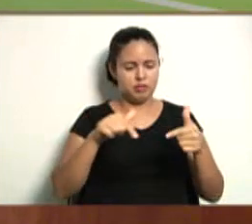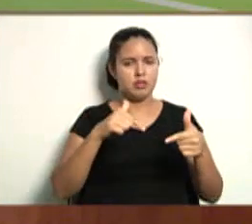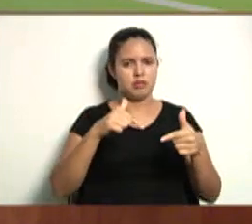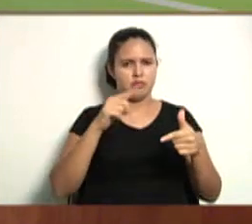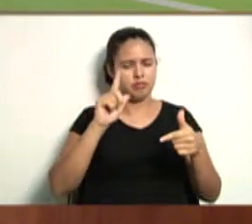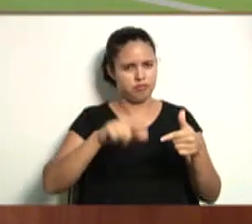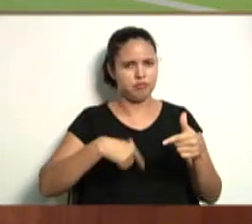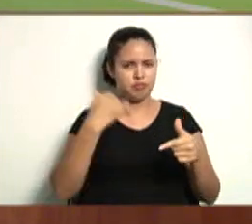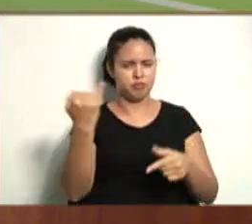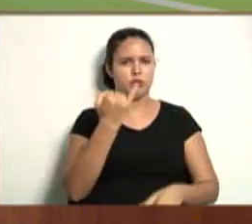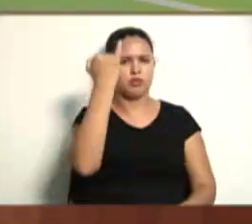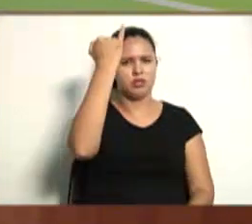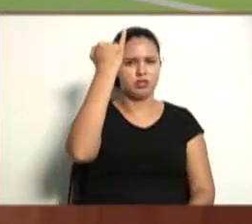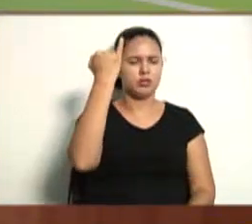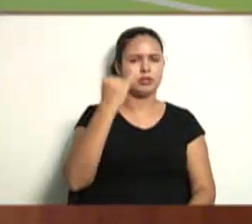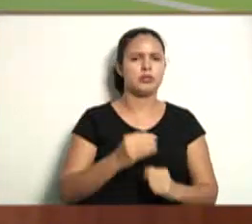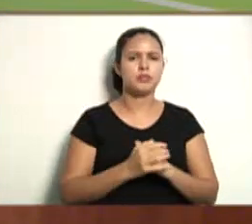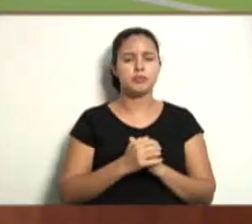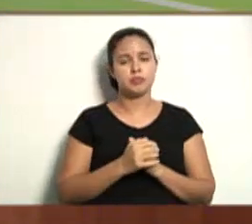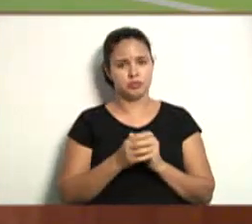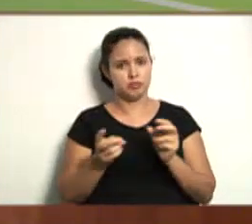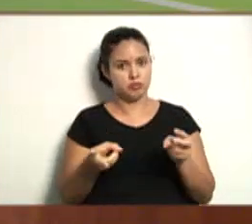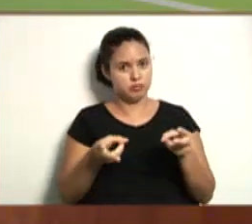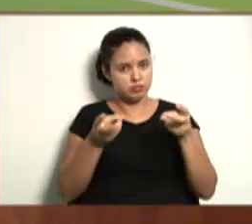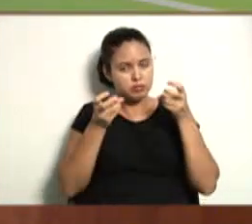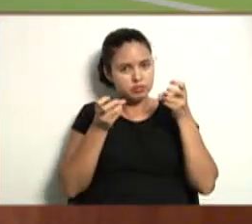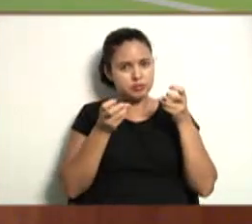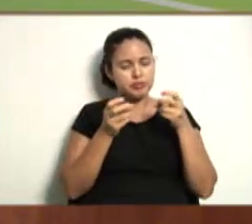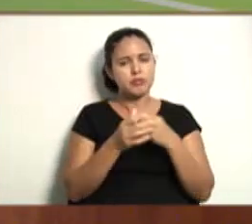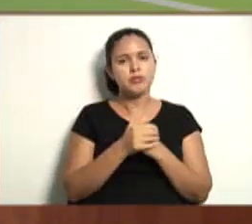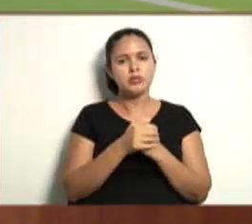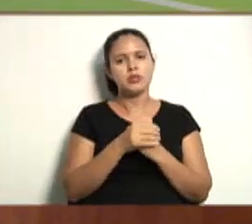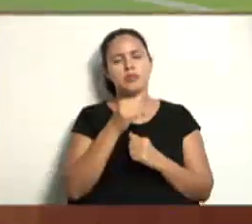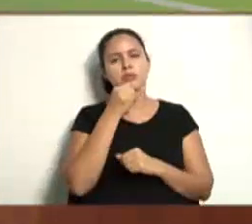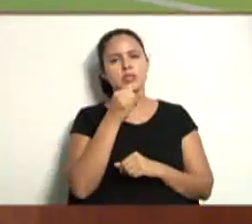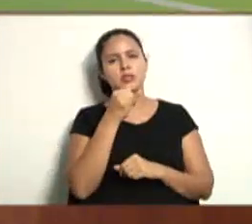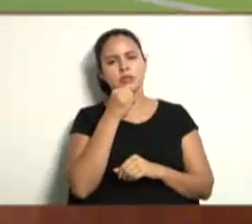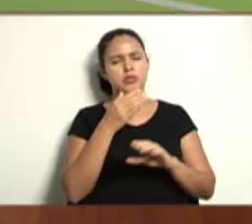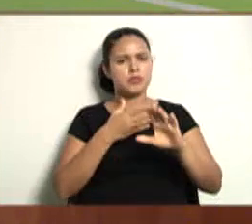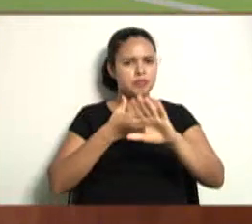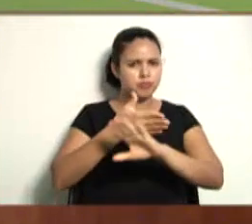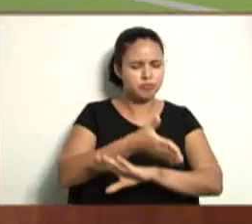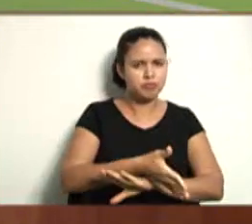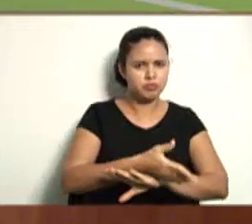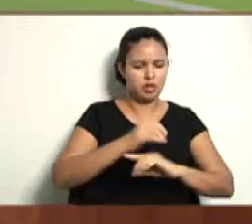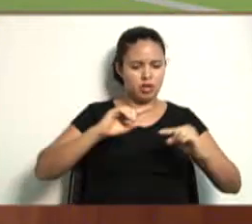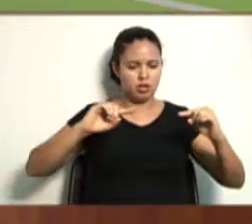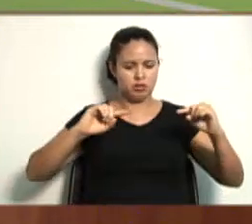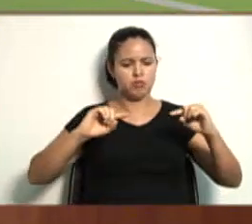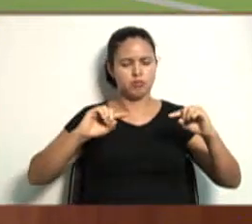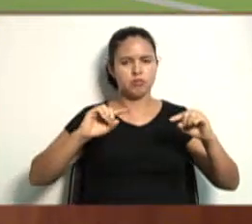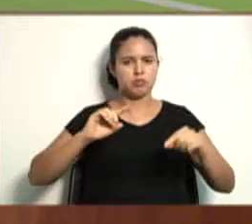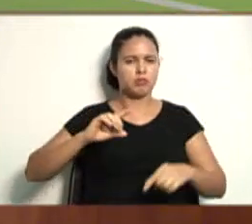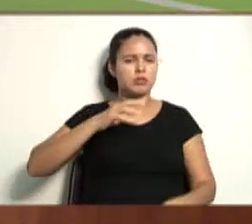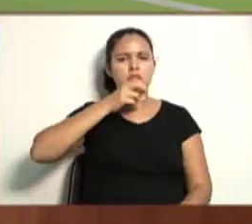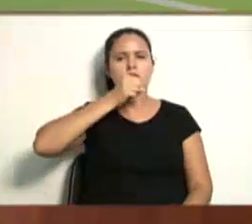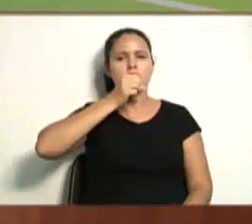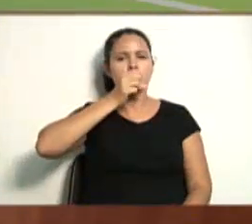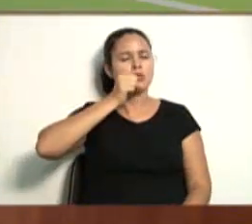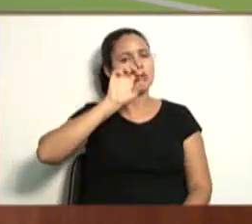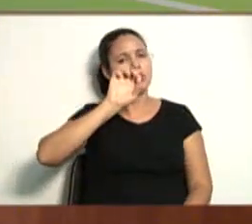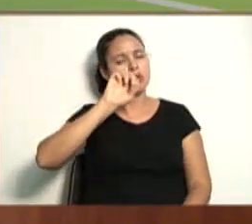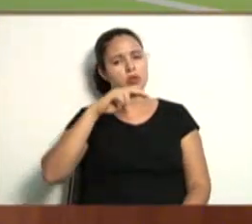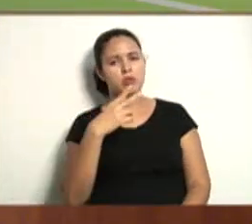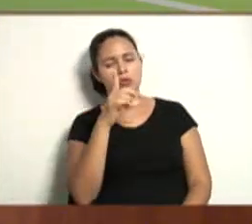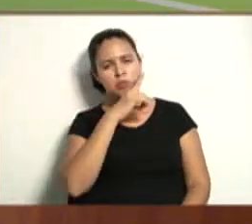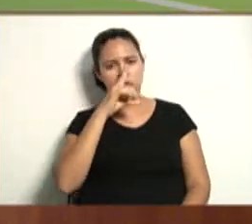Preste atenção no que estou falando, porque se você vai a um churrasco no fim de semana, imagina, foi no churrasco no fim de semana,